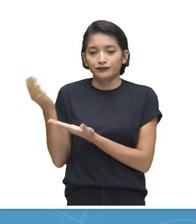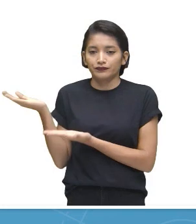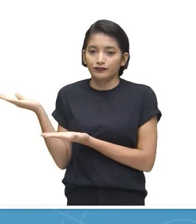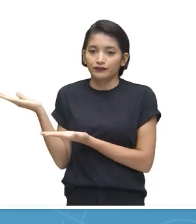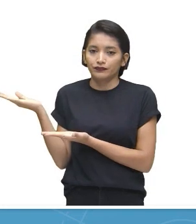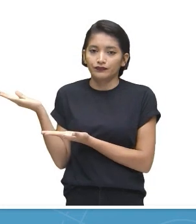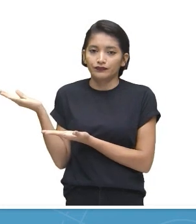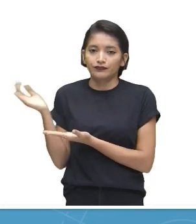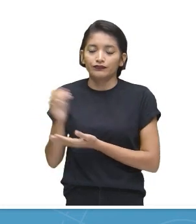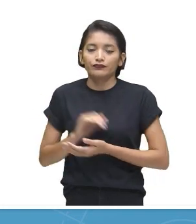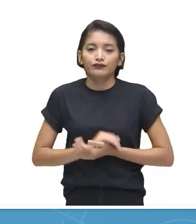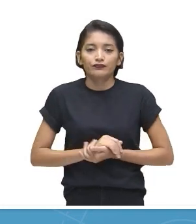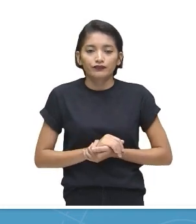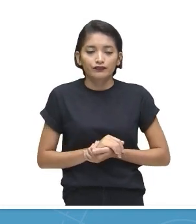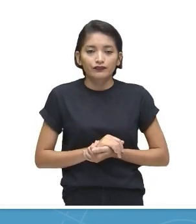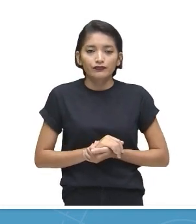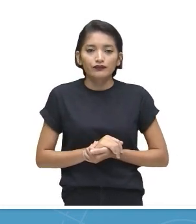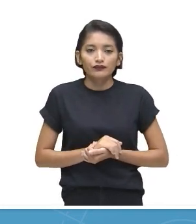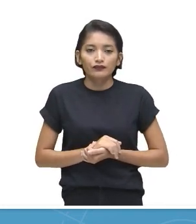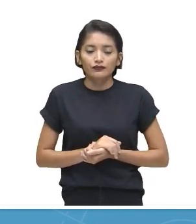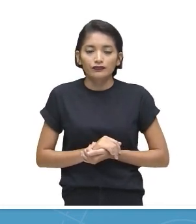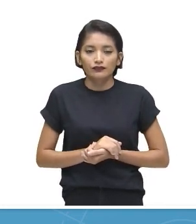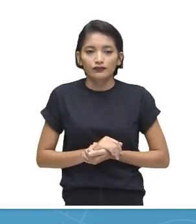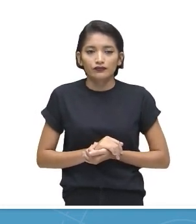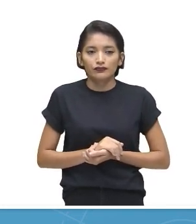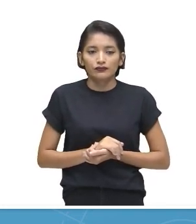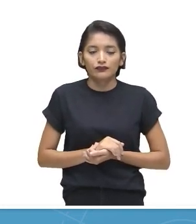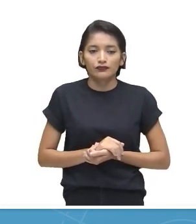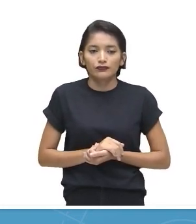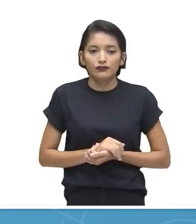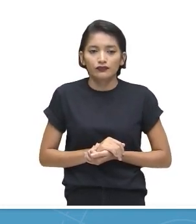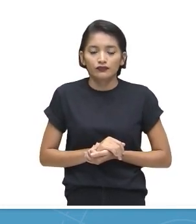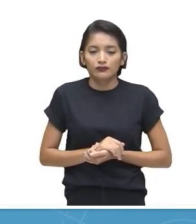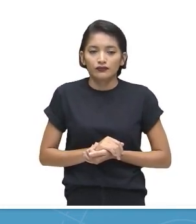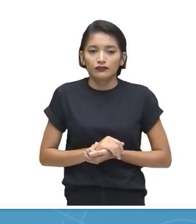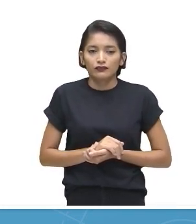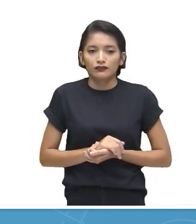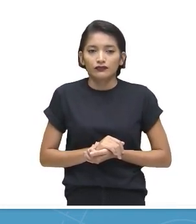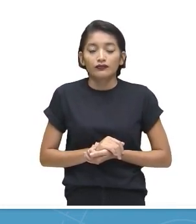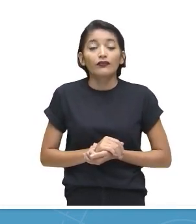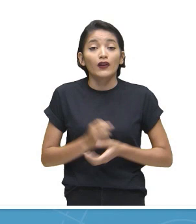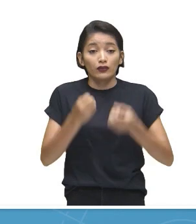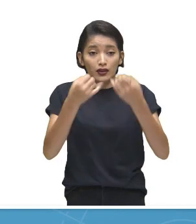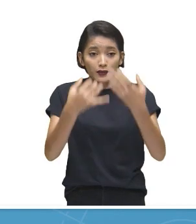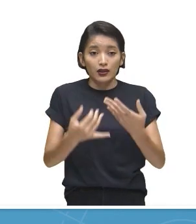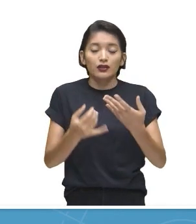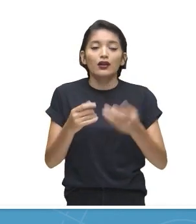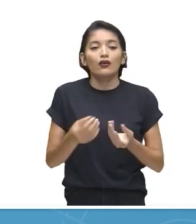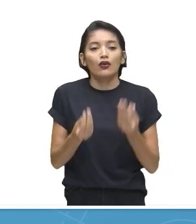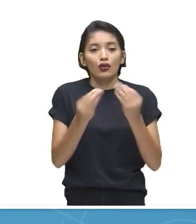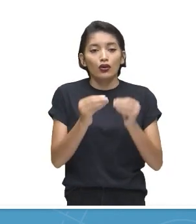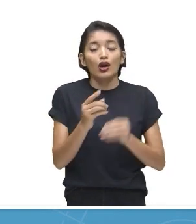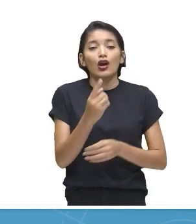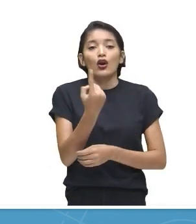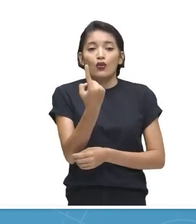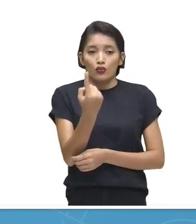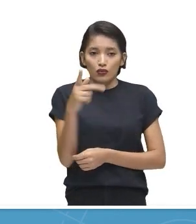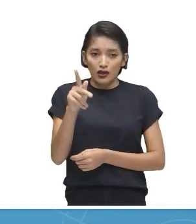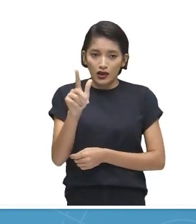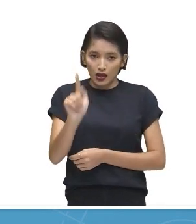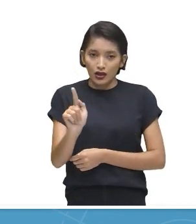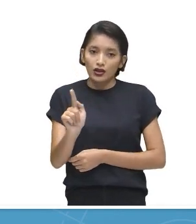é 1 kg. Mas aqui a gente tem o comentário com a resolução da questão. Você coloca lá, se 1 quilo equivale a